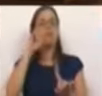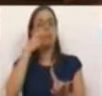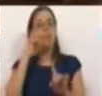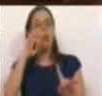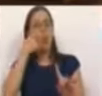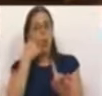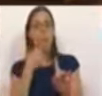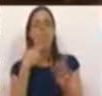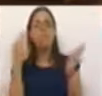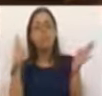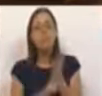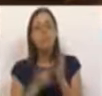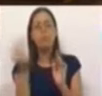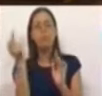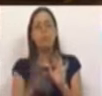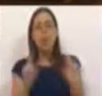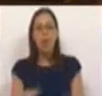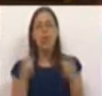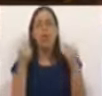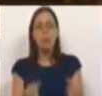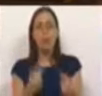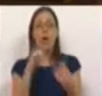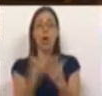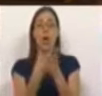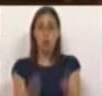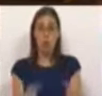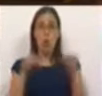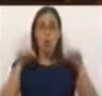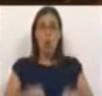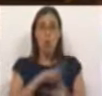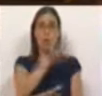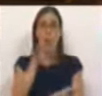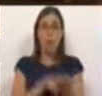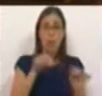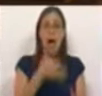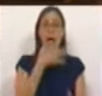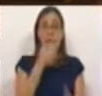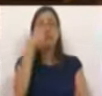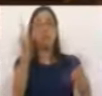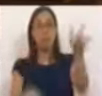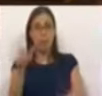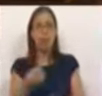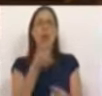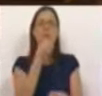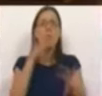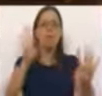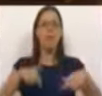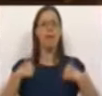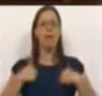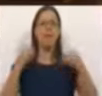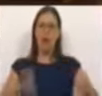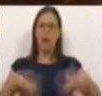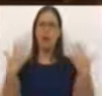às consequências práticas que venham a decorrer das resoluções aqui hoje aprovadas e que os cidadãos que muito bem tomaram